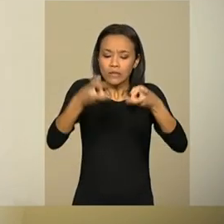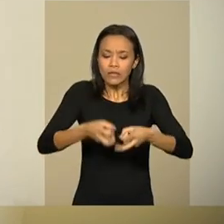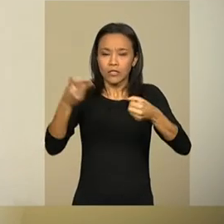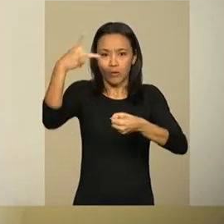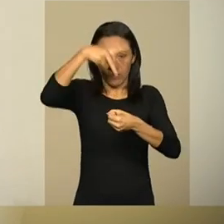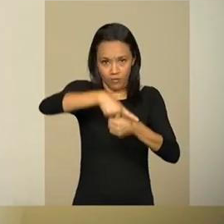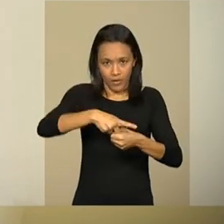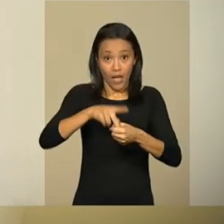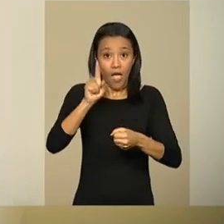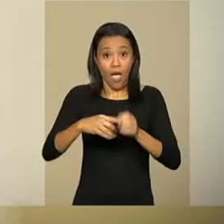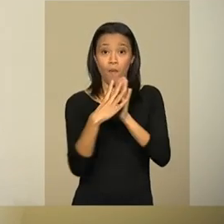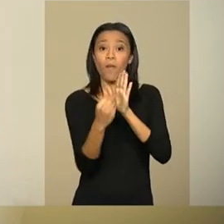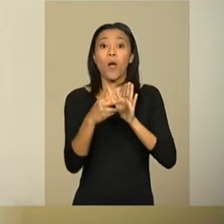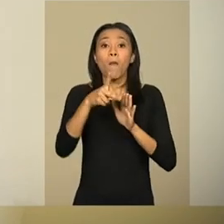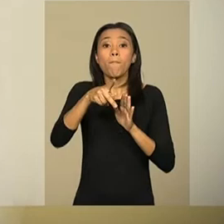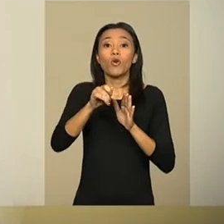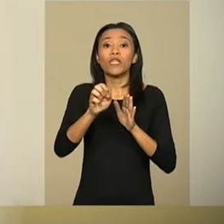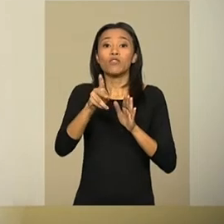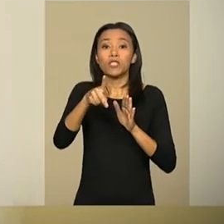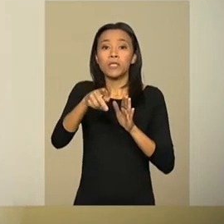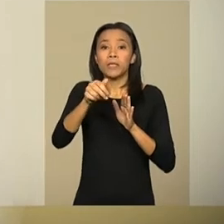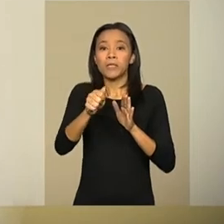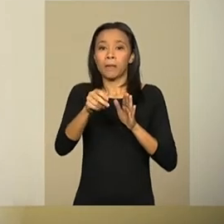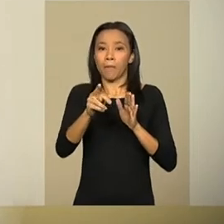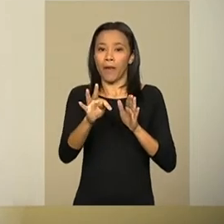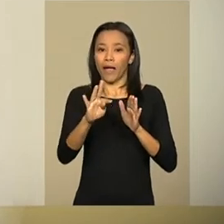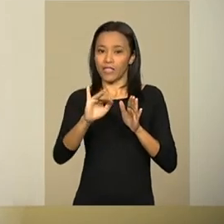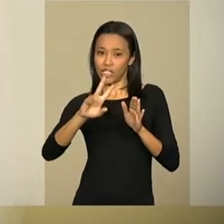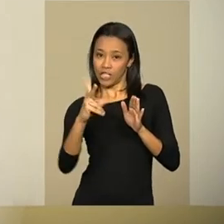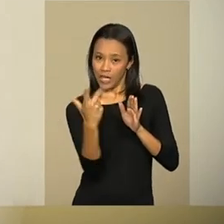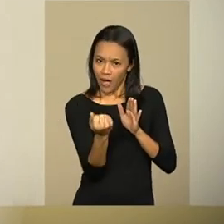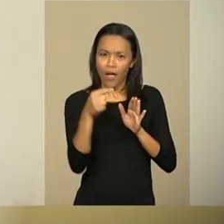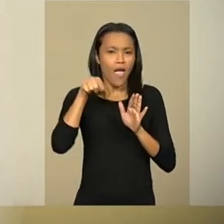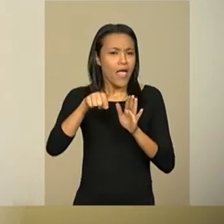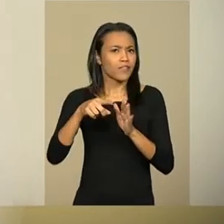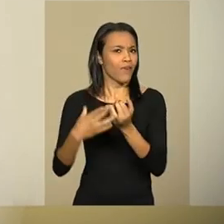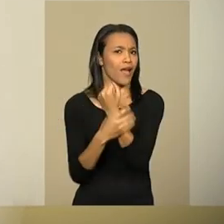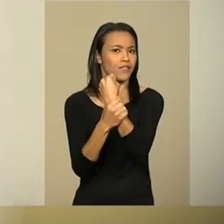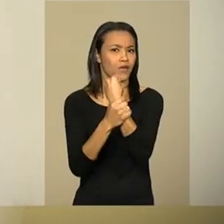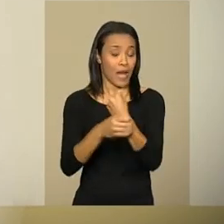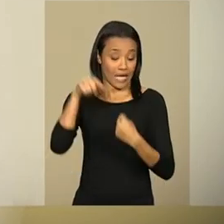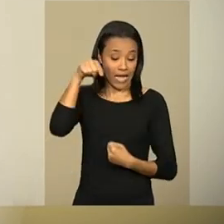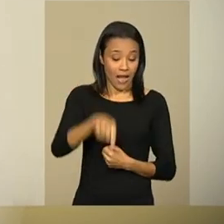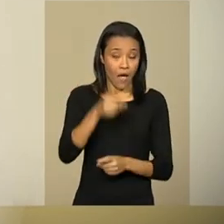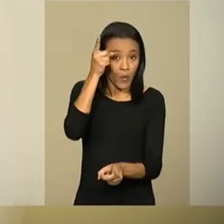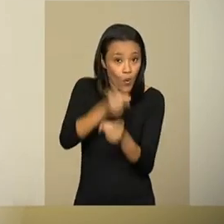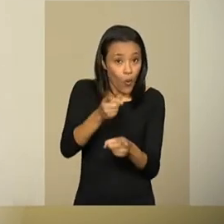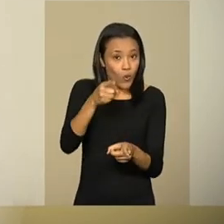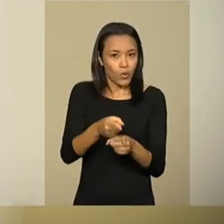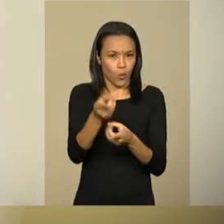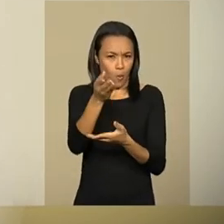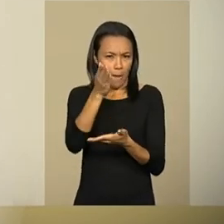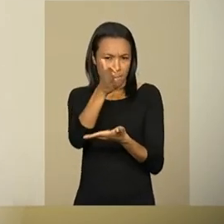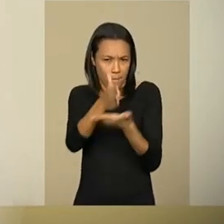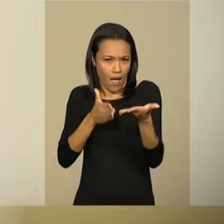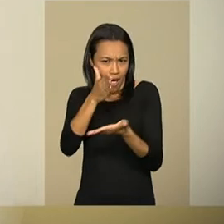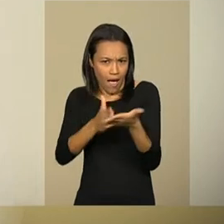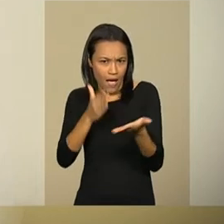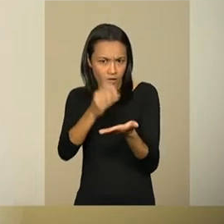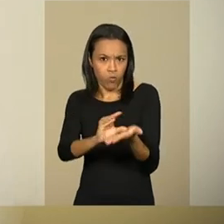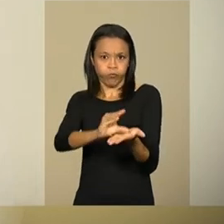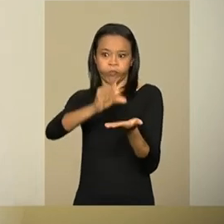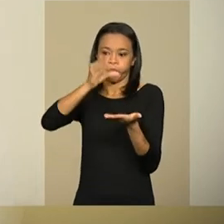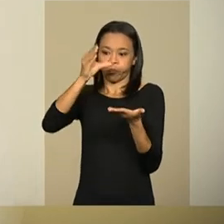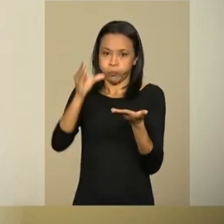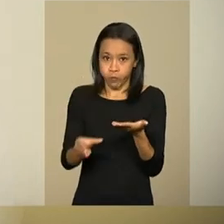chama-se modelo de partilha esse novo modelo vai garantir que no pré-sal uma parcela muito maior dos